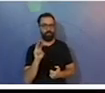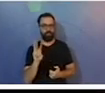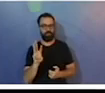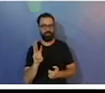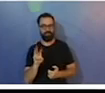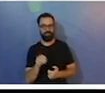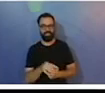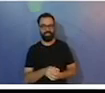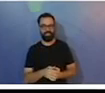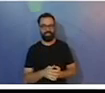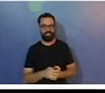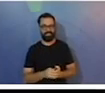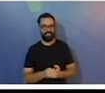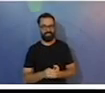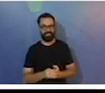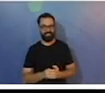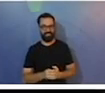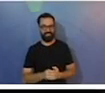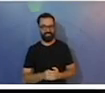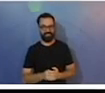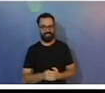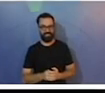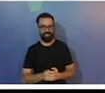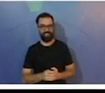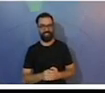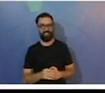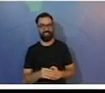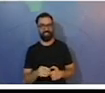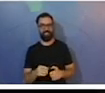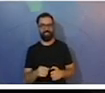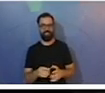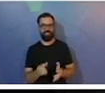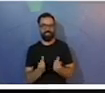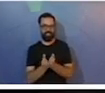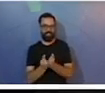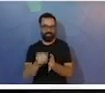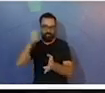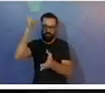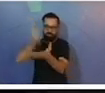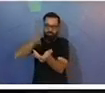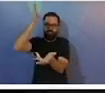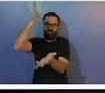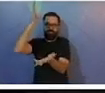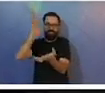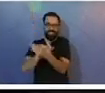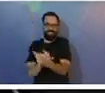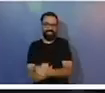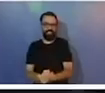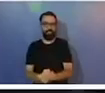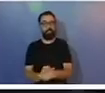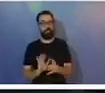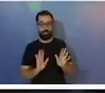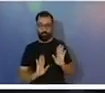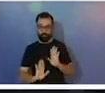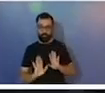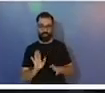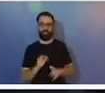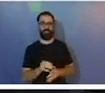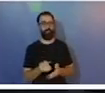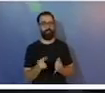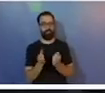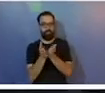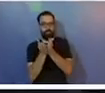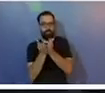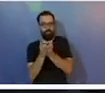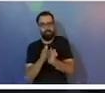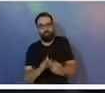C3. Olha lá, C3. Ela acertou o navio meu, é bomba! Só que ela não afundou